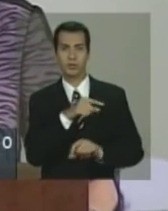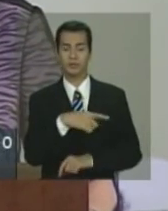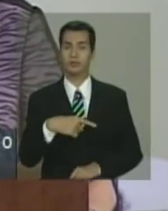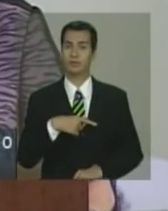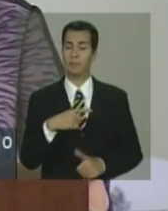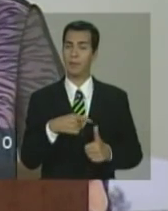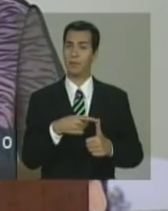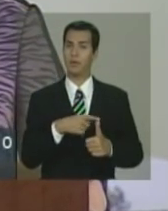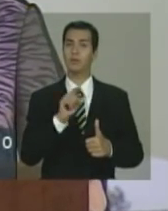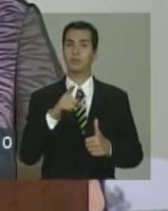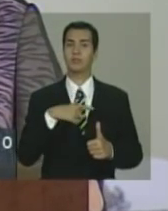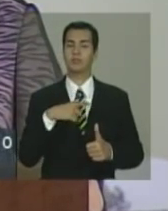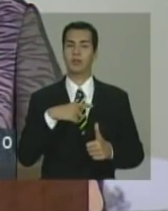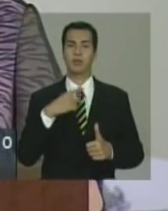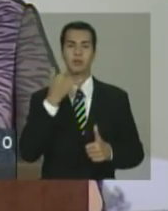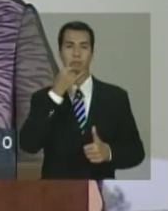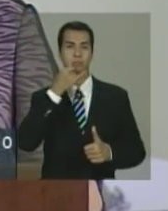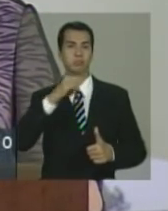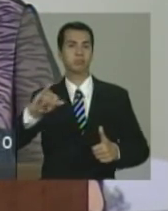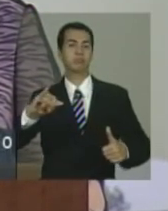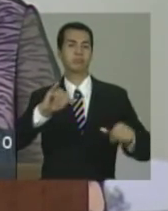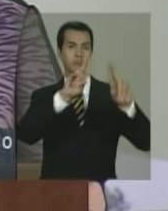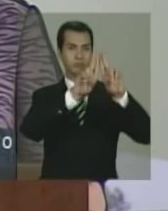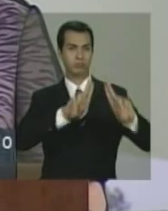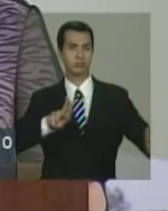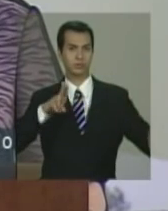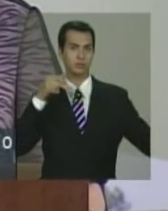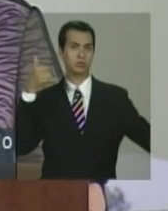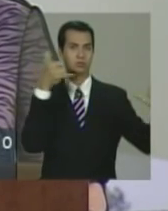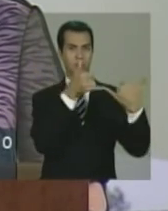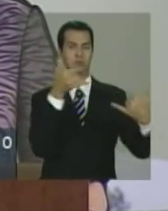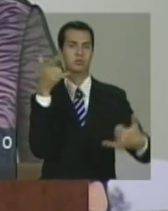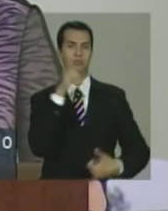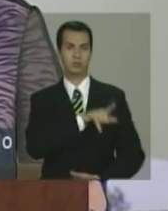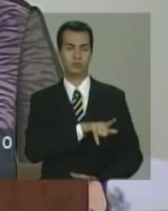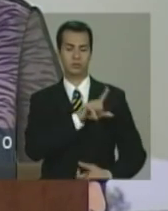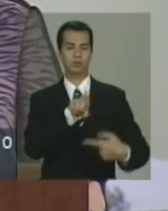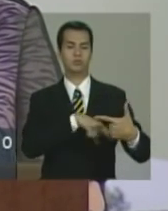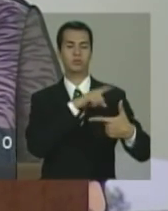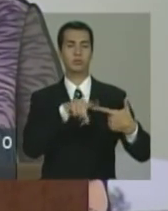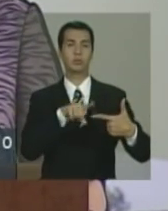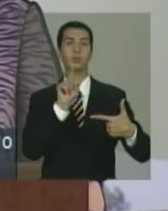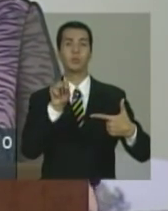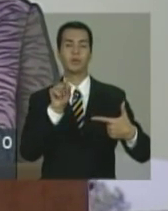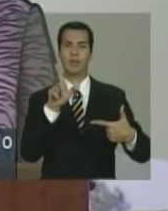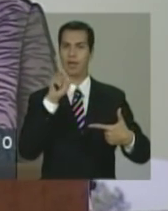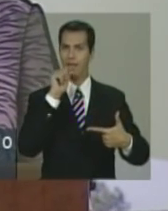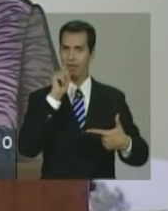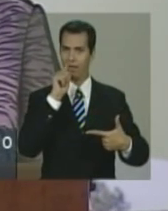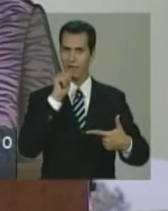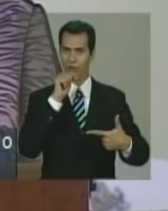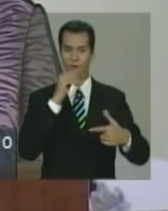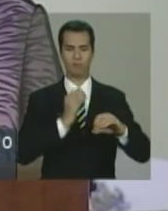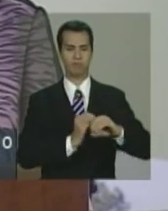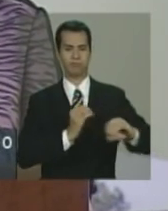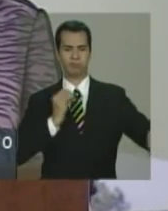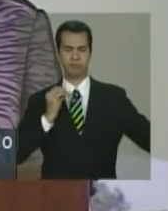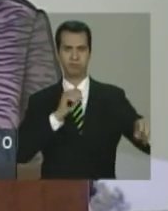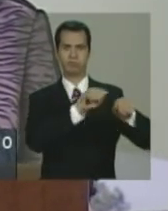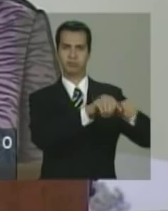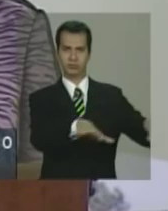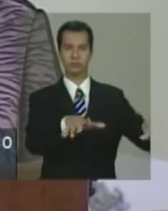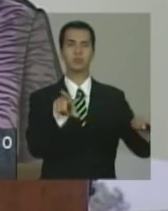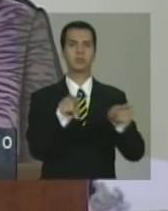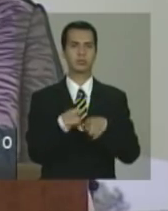luz elétrica, depois, porque tiveram acesso à água. E